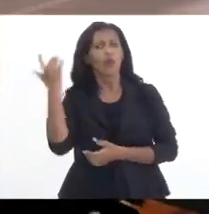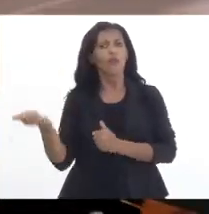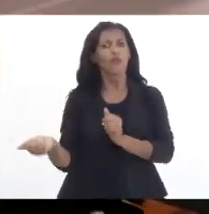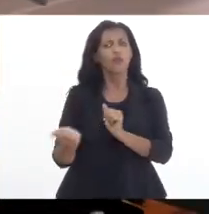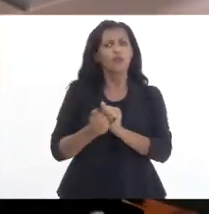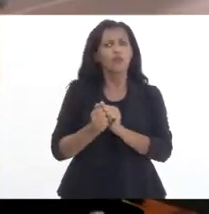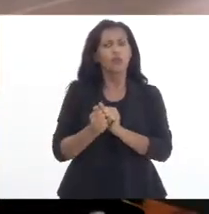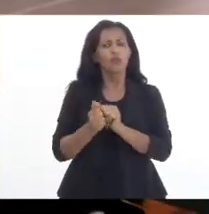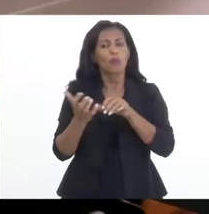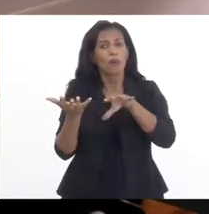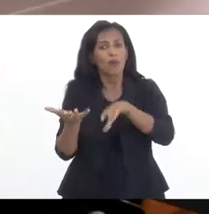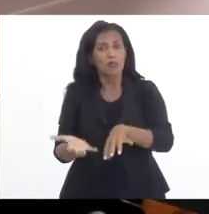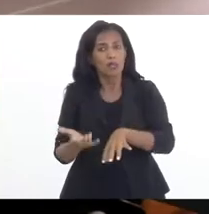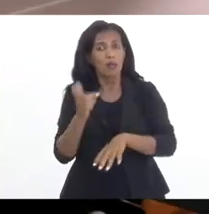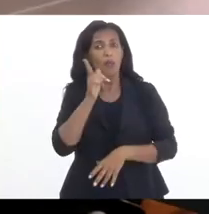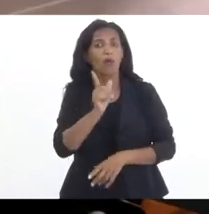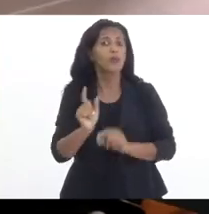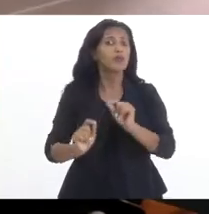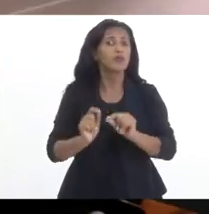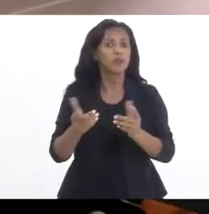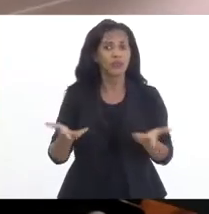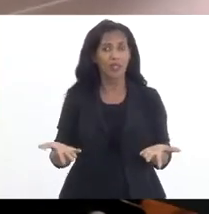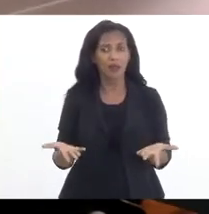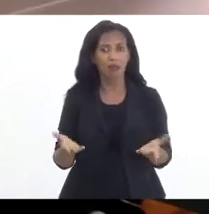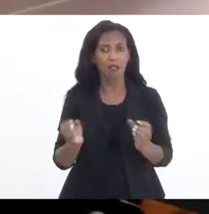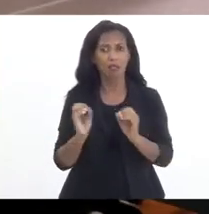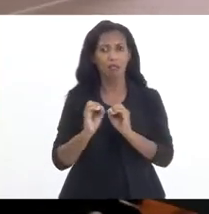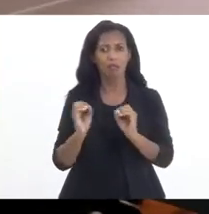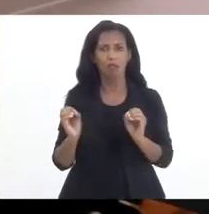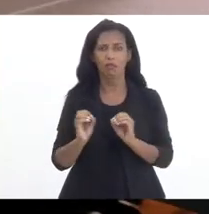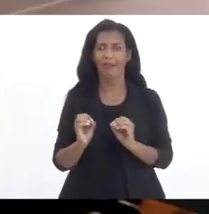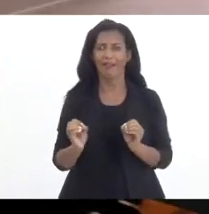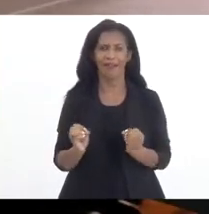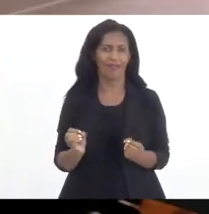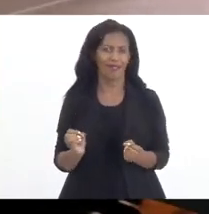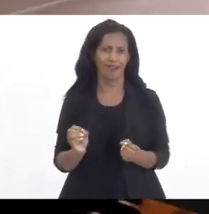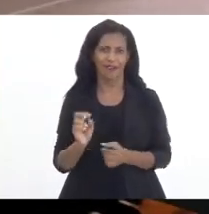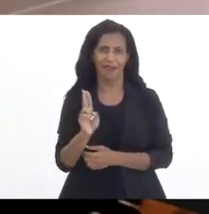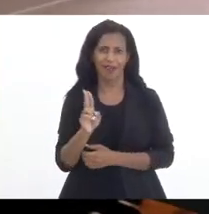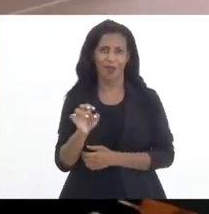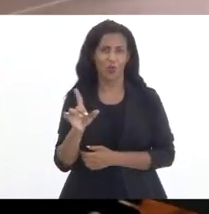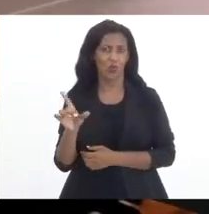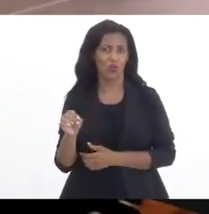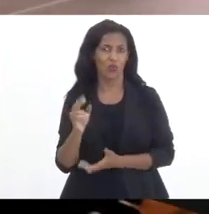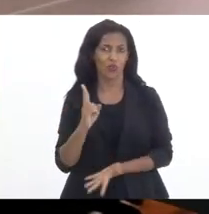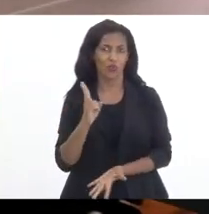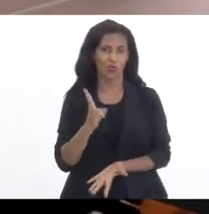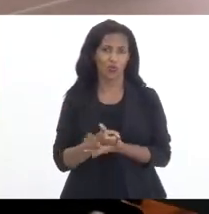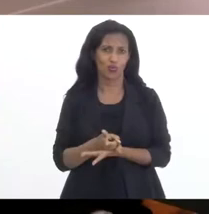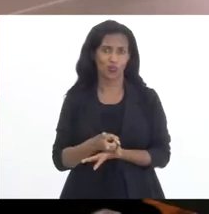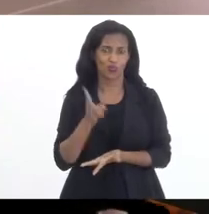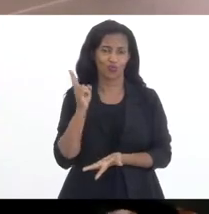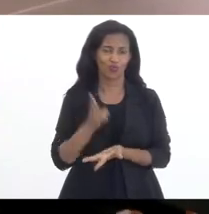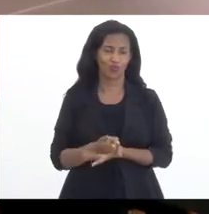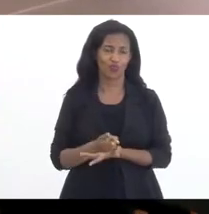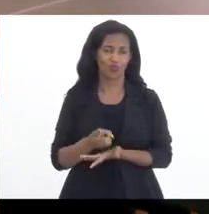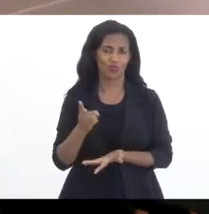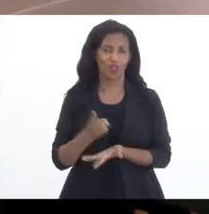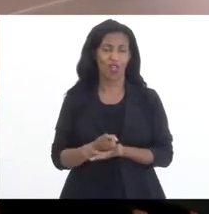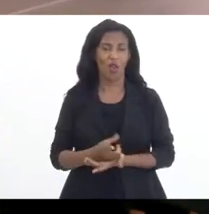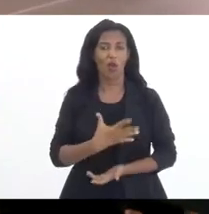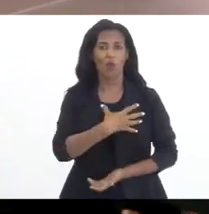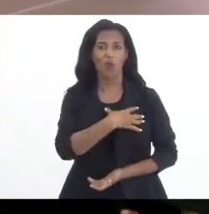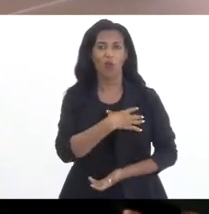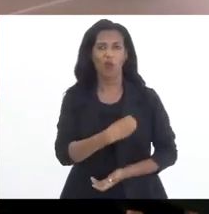o que nós conseguimos nesses 16 anos? Nada. A UESO continua sendo o filho